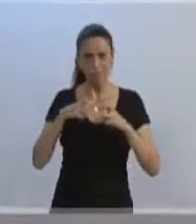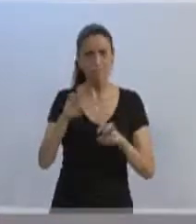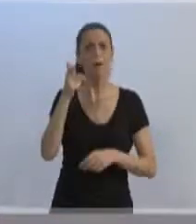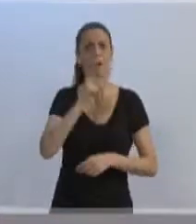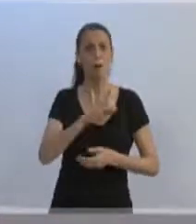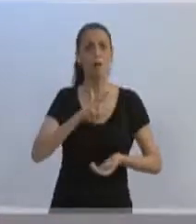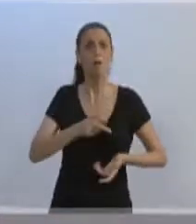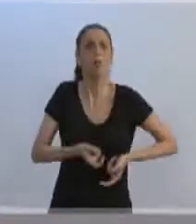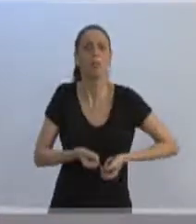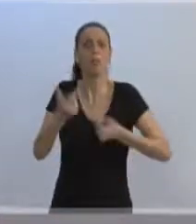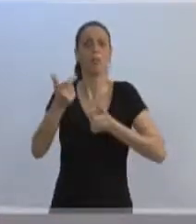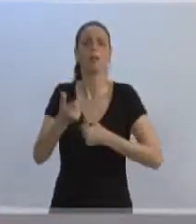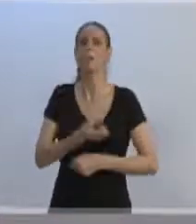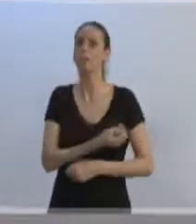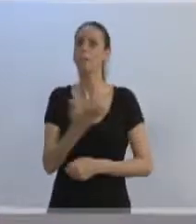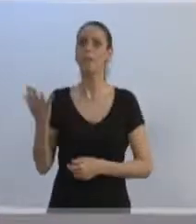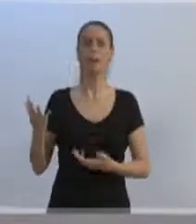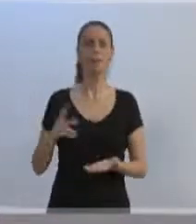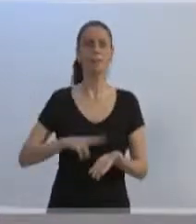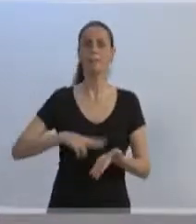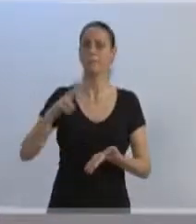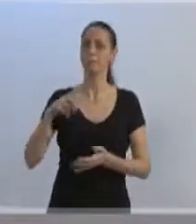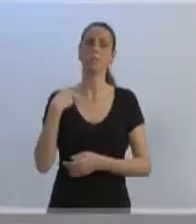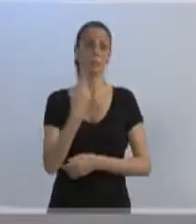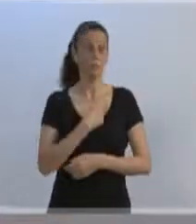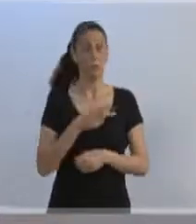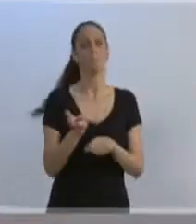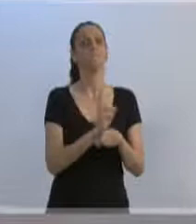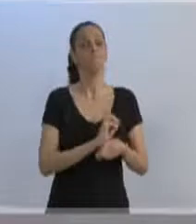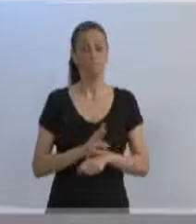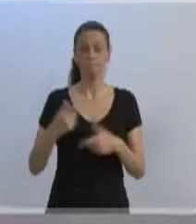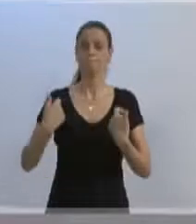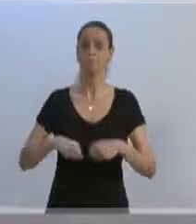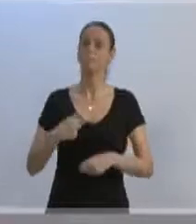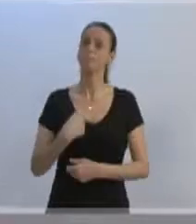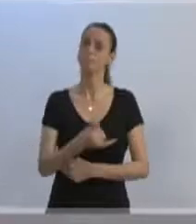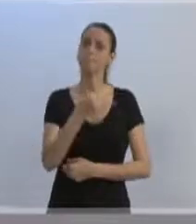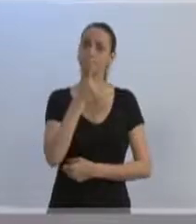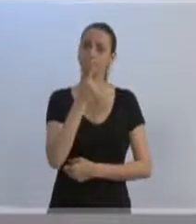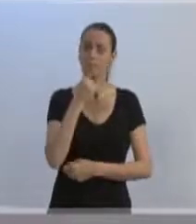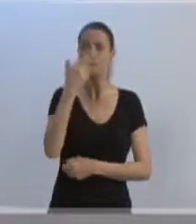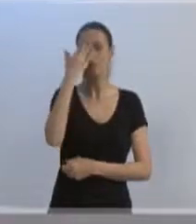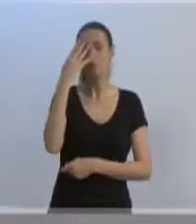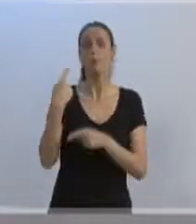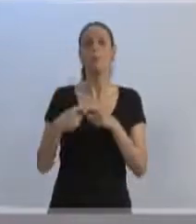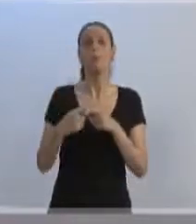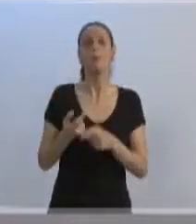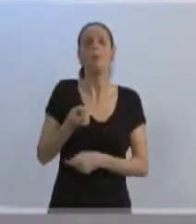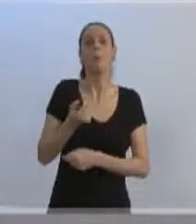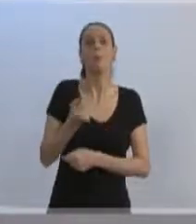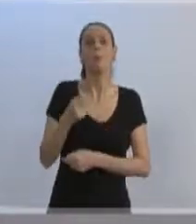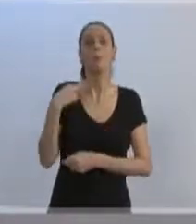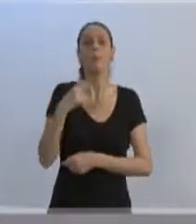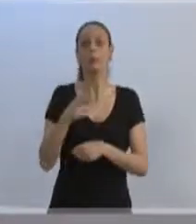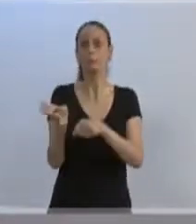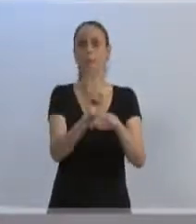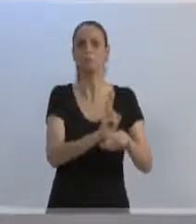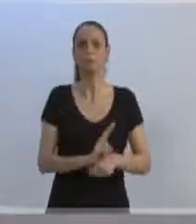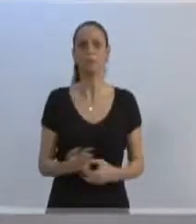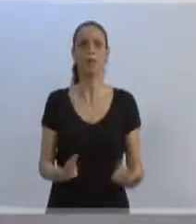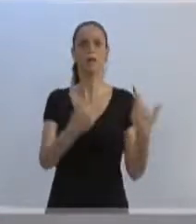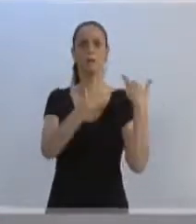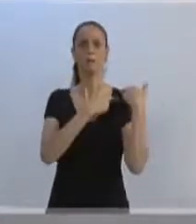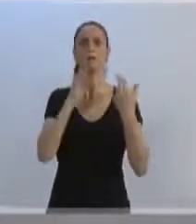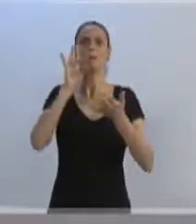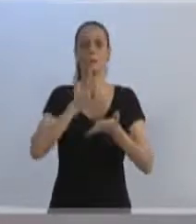realmente nós temos que fazer a nossa parte fiscalizar vereador realmente me deixa muito triste ao saber que são poucos os vereadores aqui cumprir a sua função de